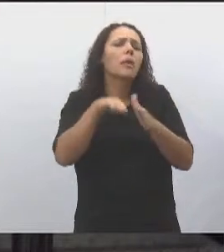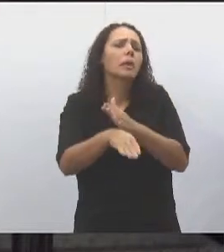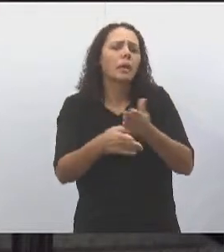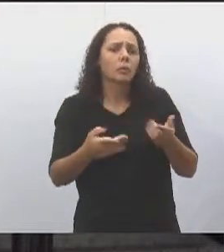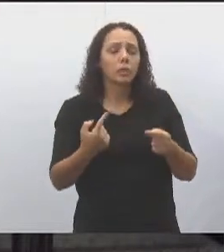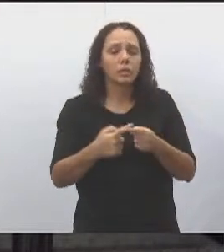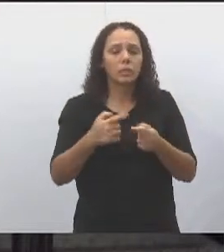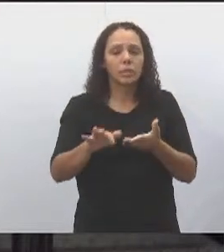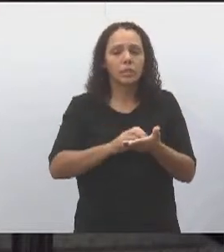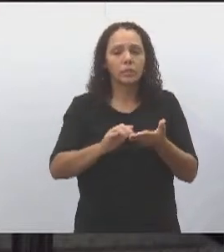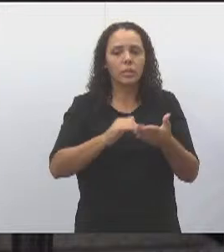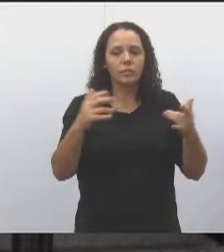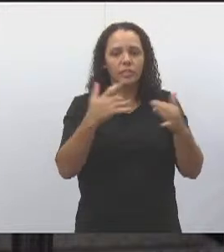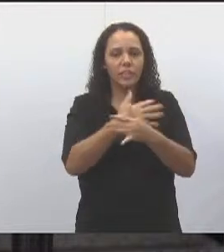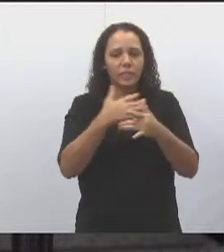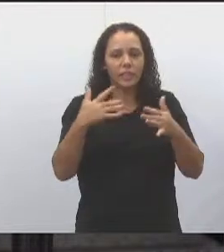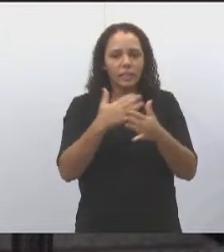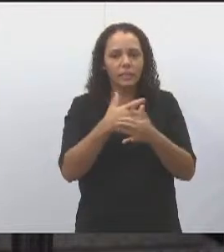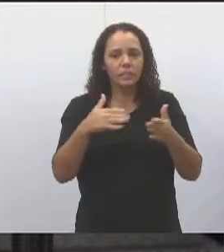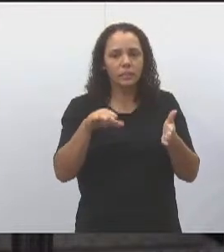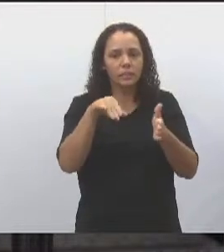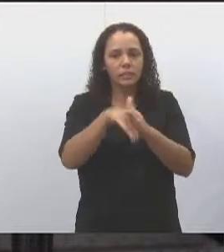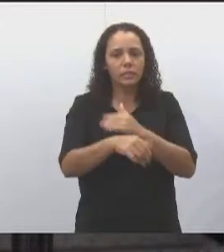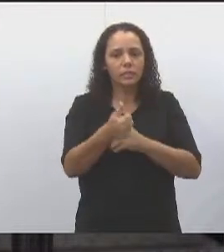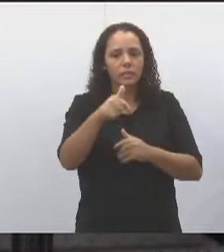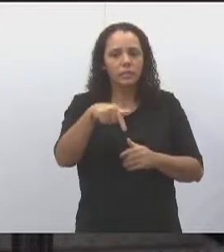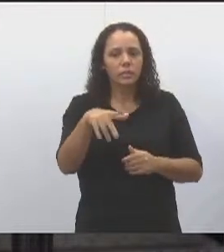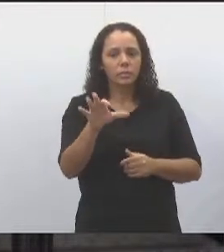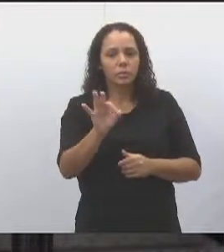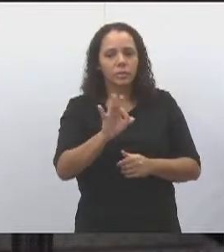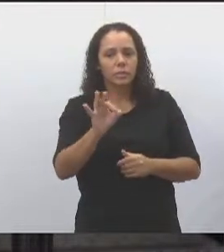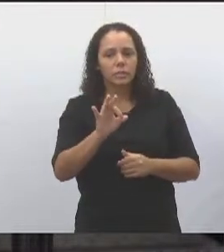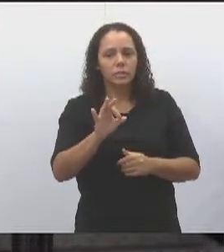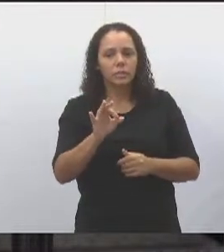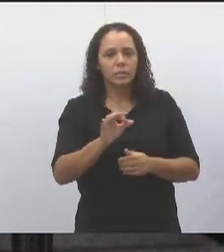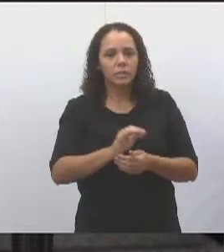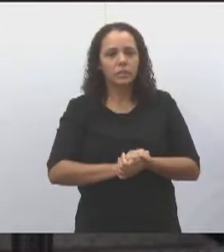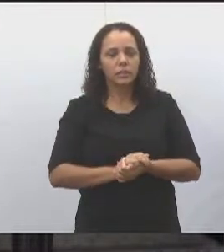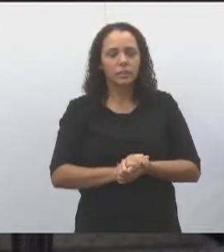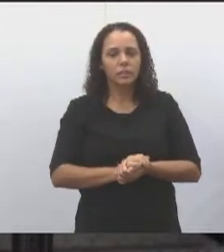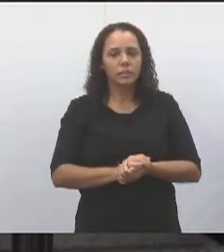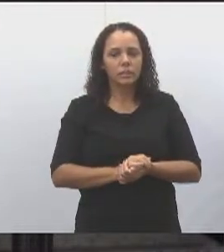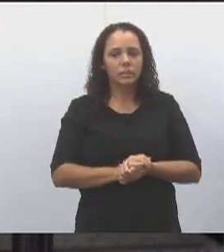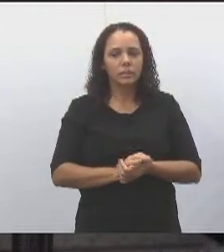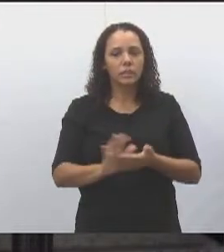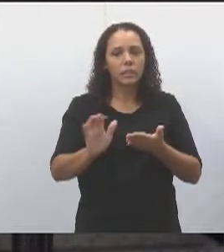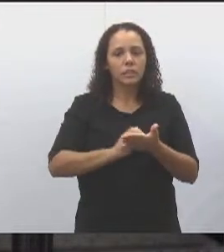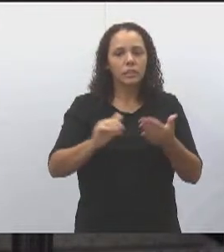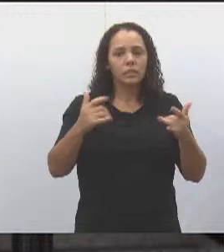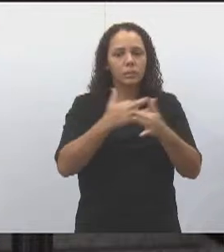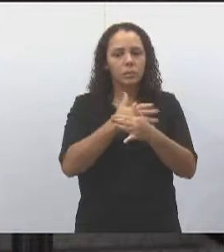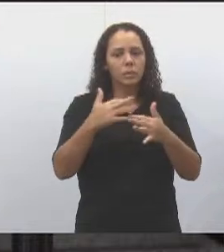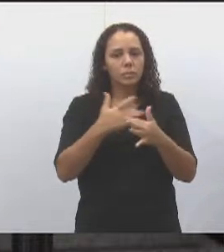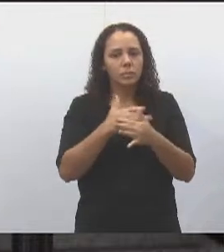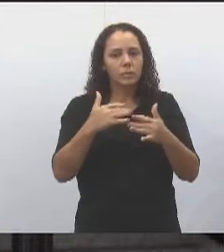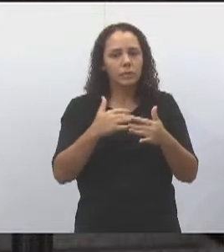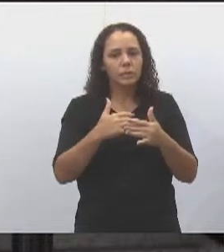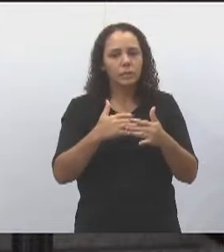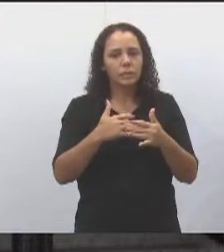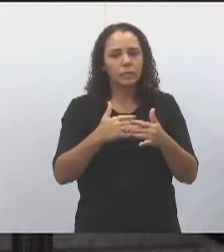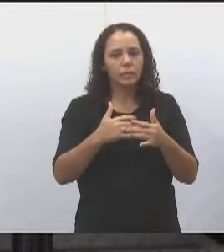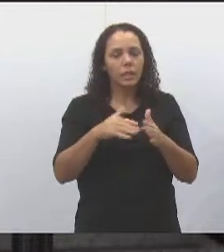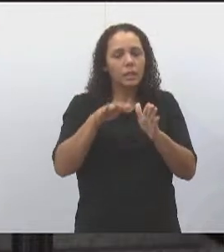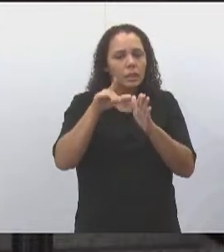Secretaria de Mobilidade Urbana, que está caindo 17%. E uma coisa interessante da Secretaria de Mobilidade Urbana é que, apesar da secretaria